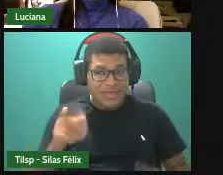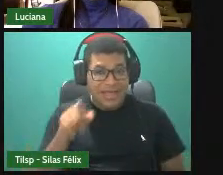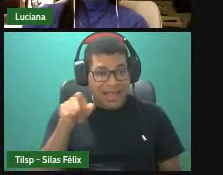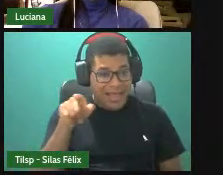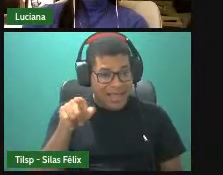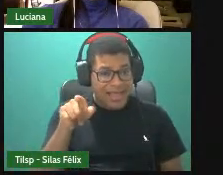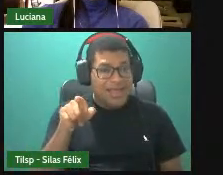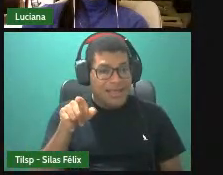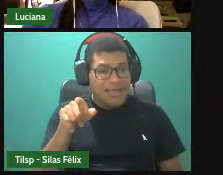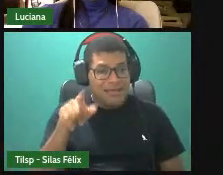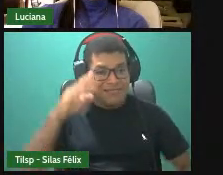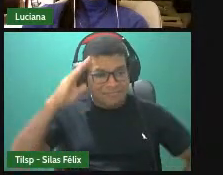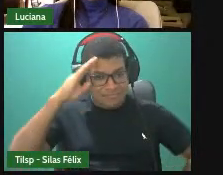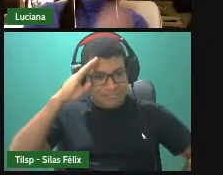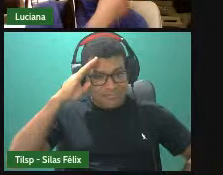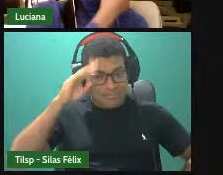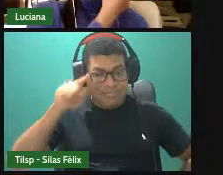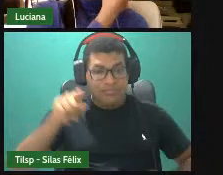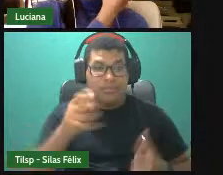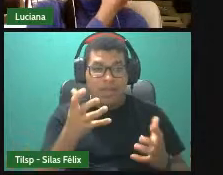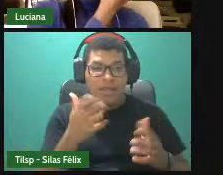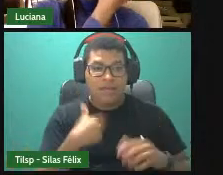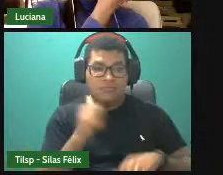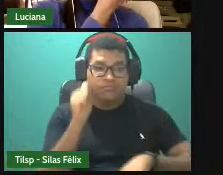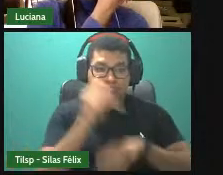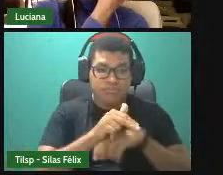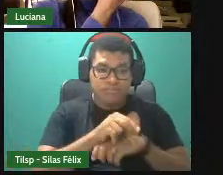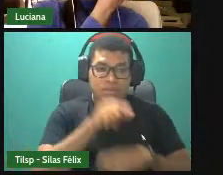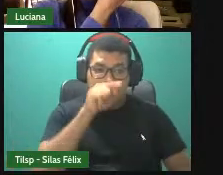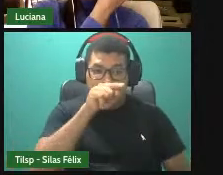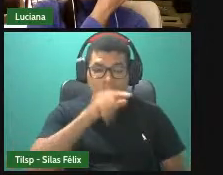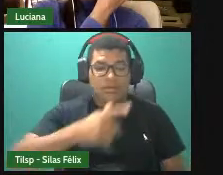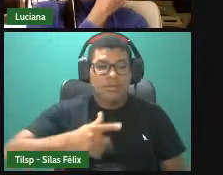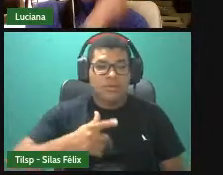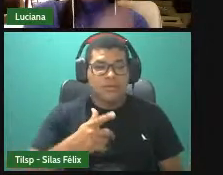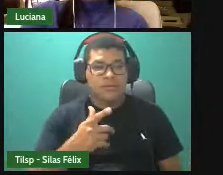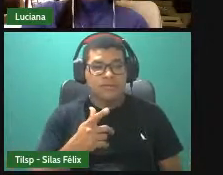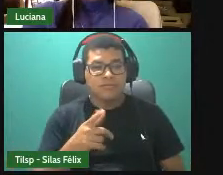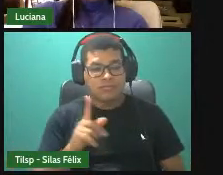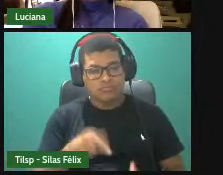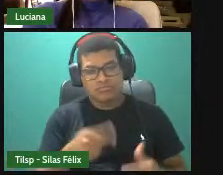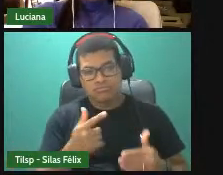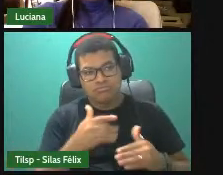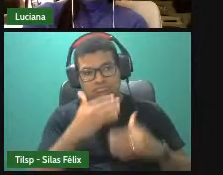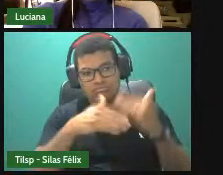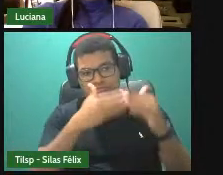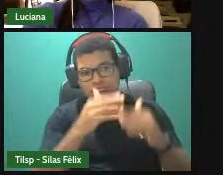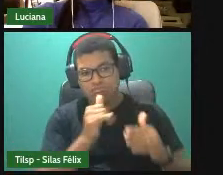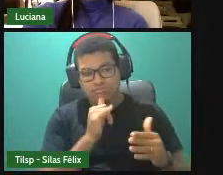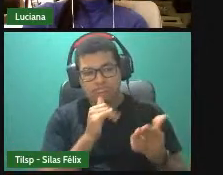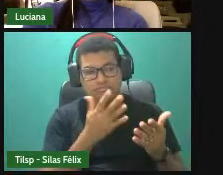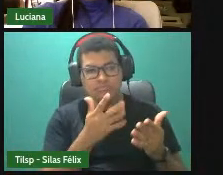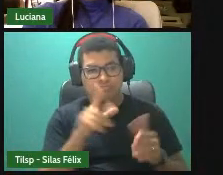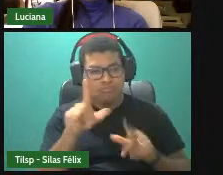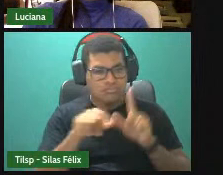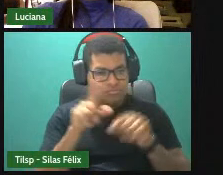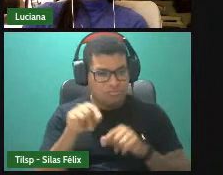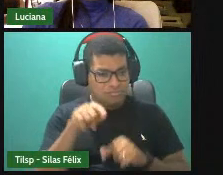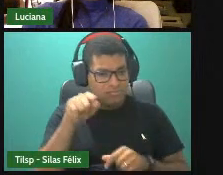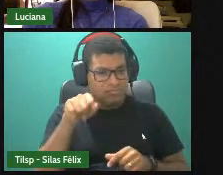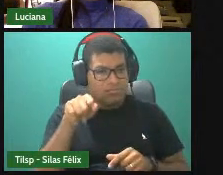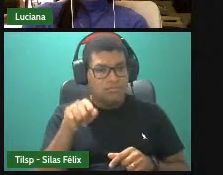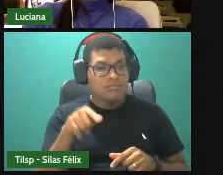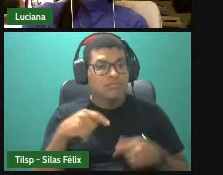candidato que está pleiteando, né, uma vaga, está ali no processo de seleção, ele